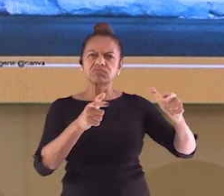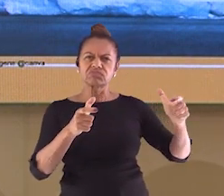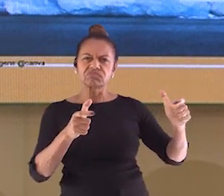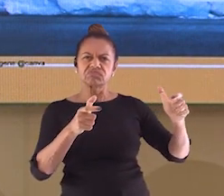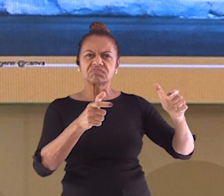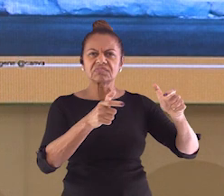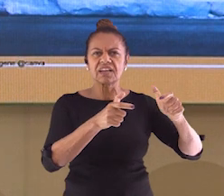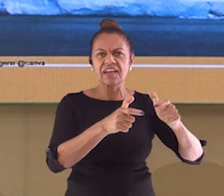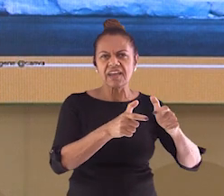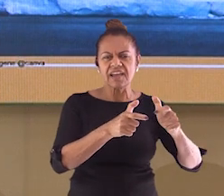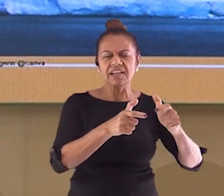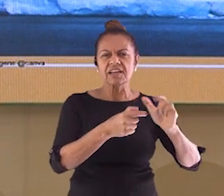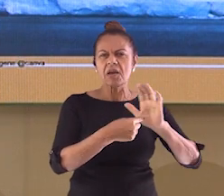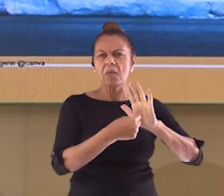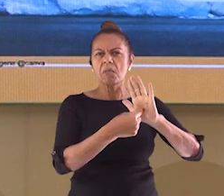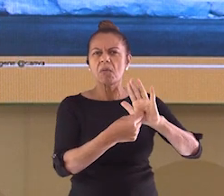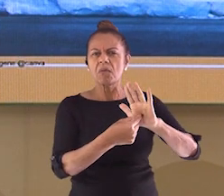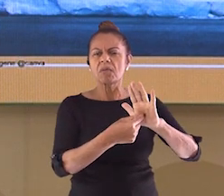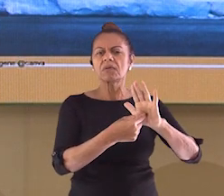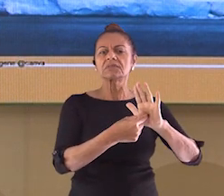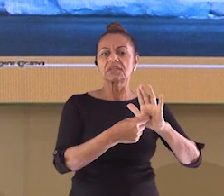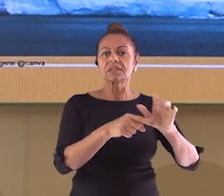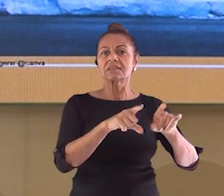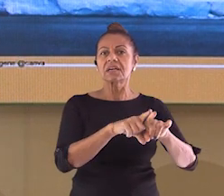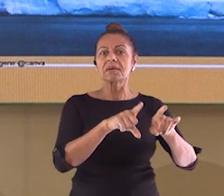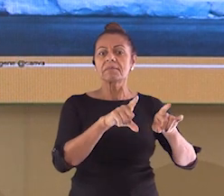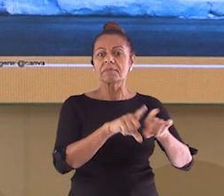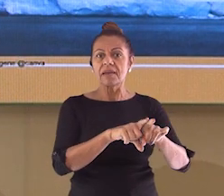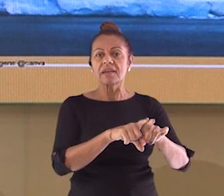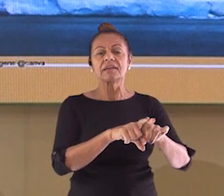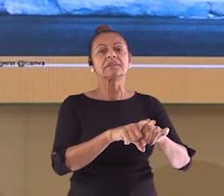estados físicos, mas não